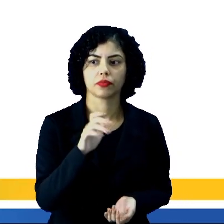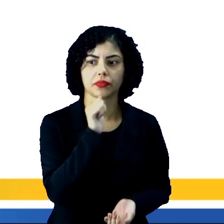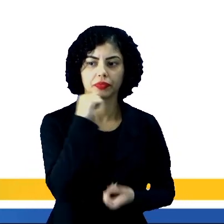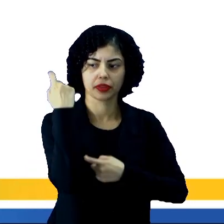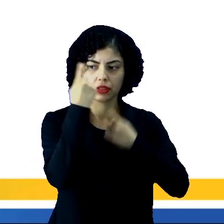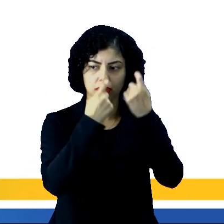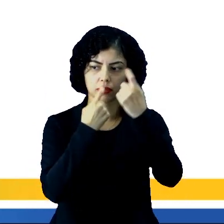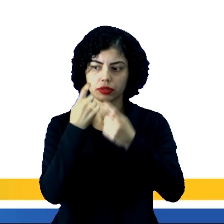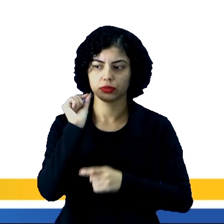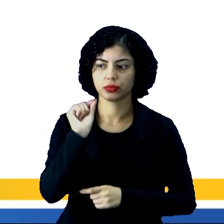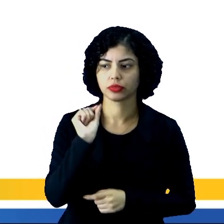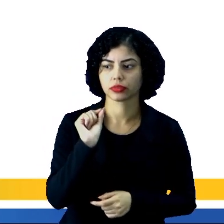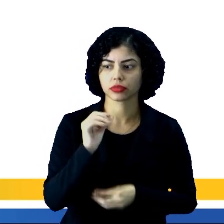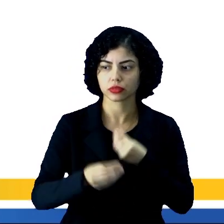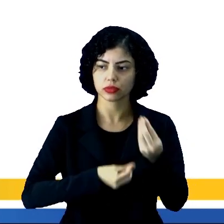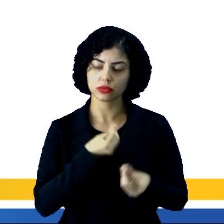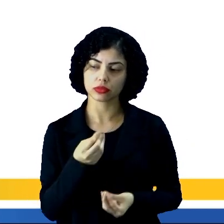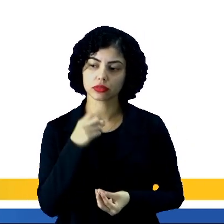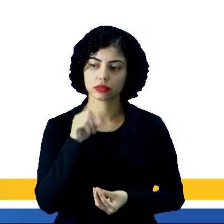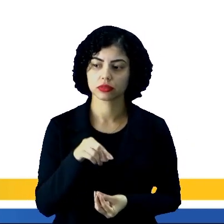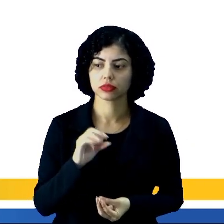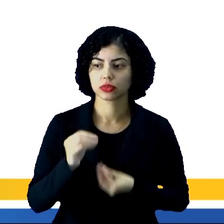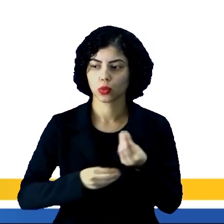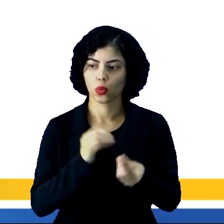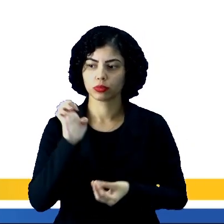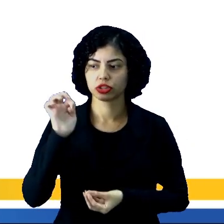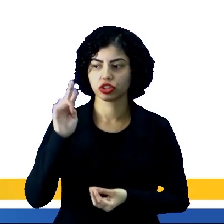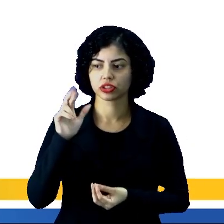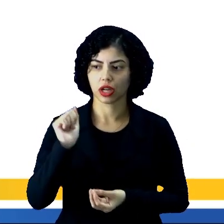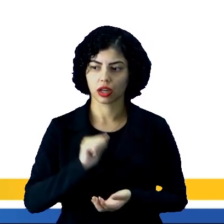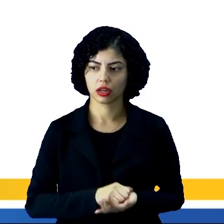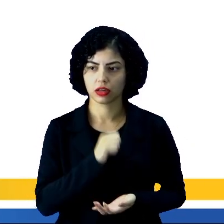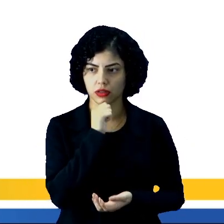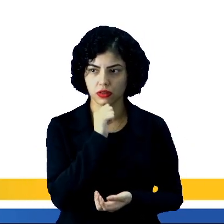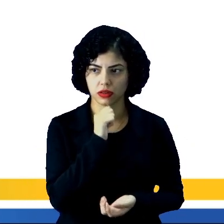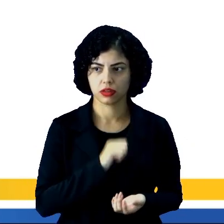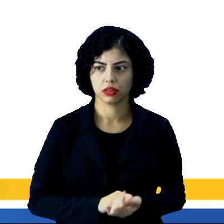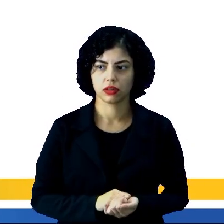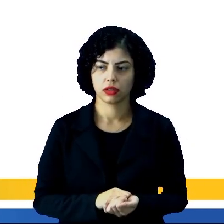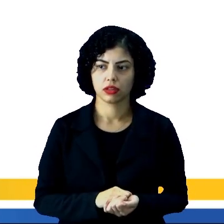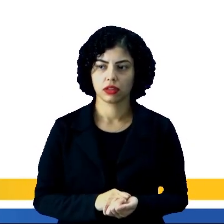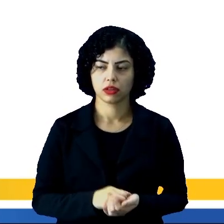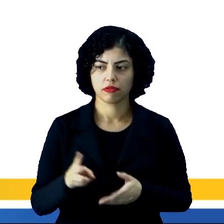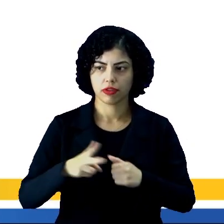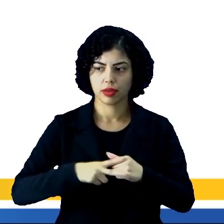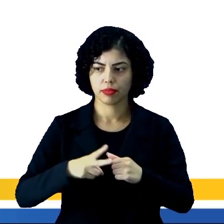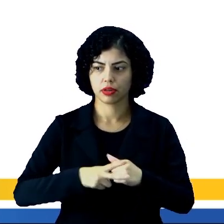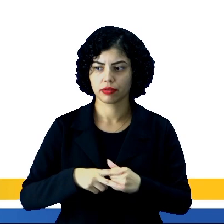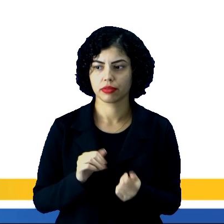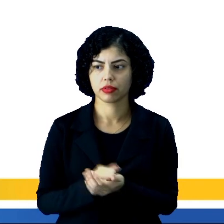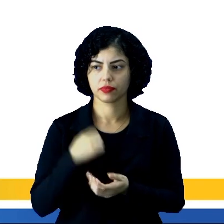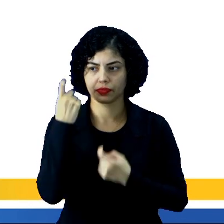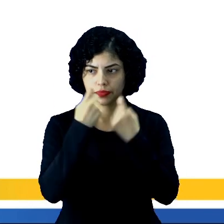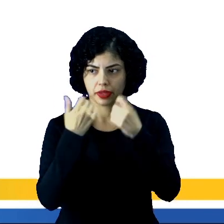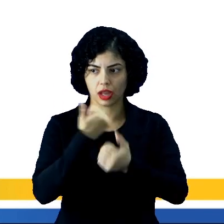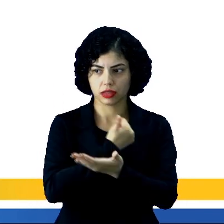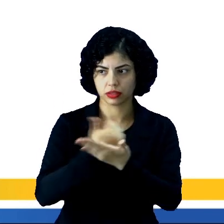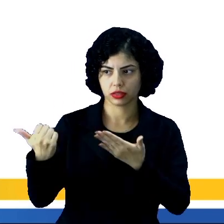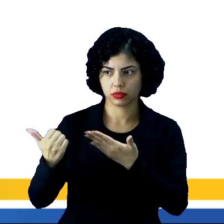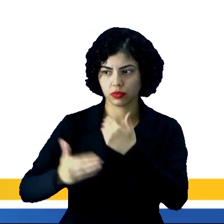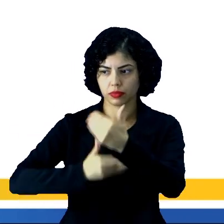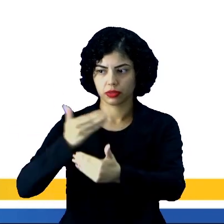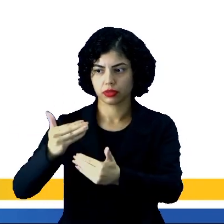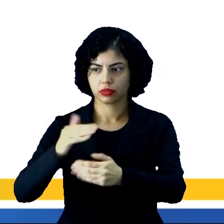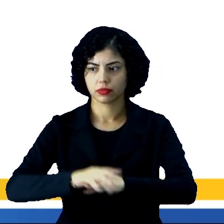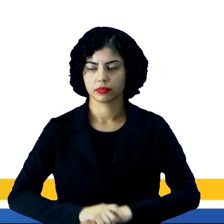expressa que esse como esse como está né e os verbais né expressam ações ou